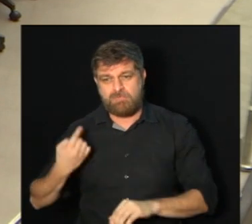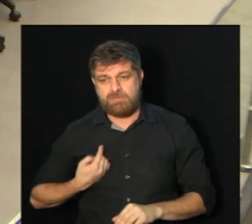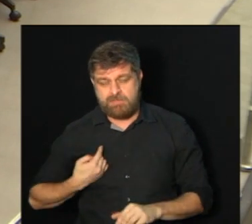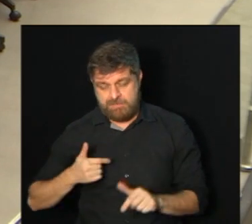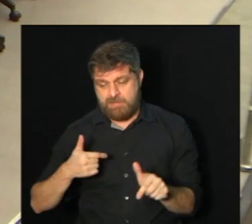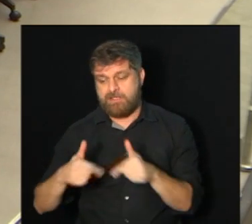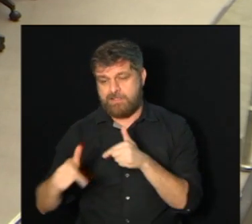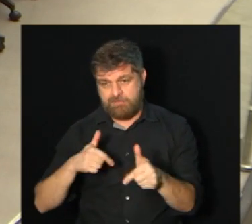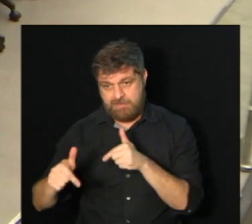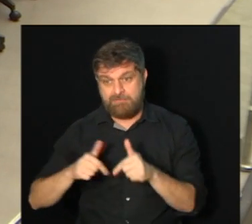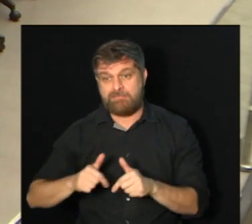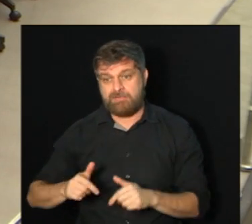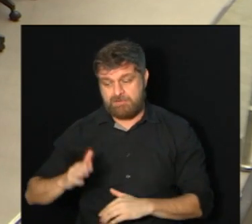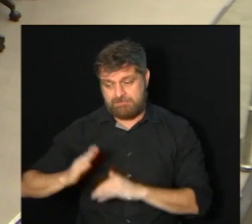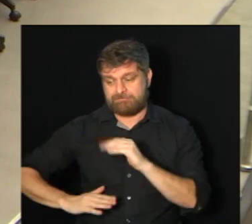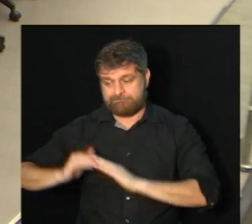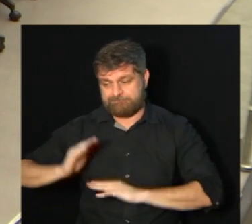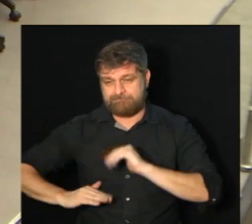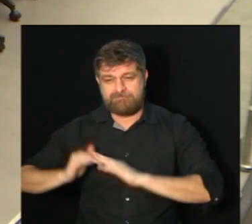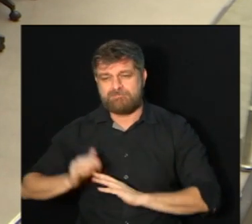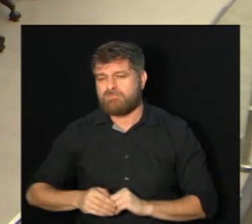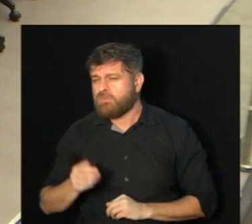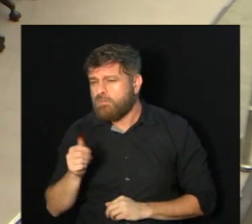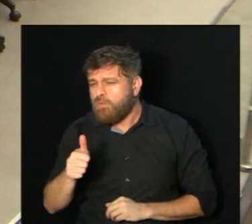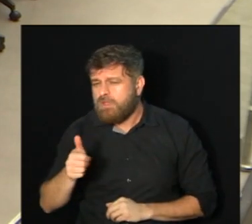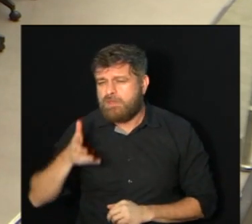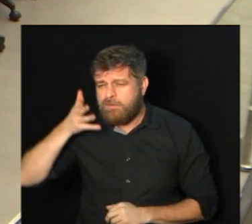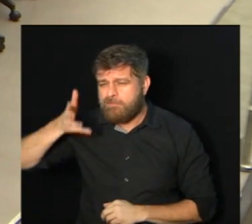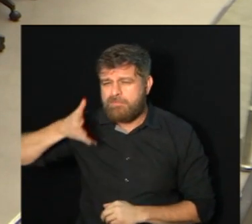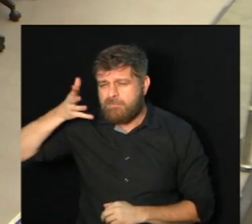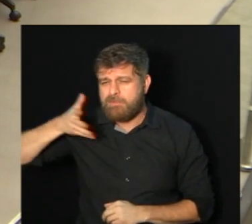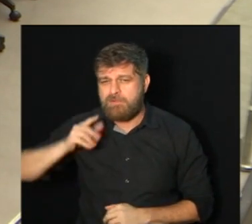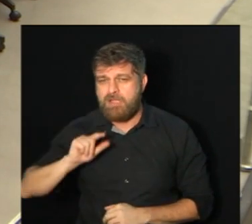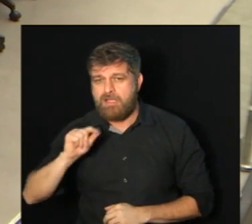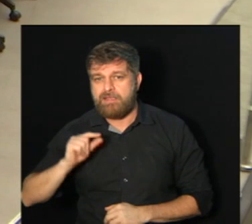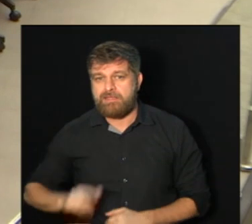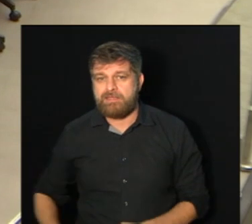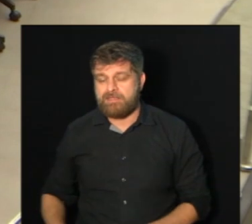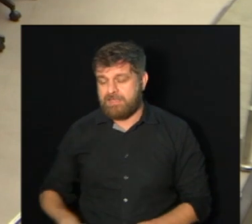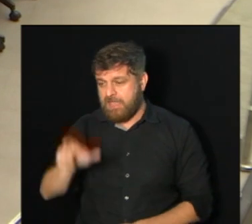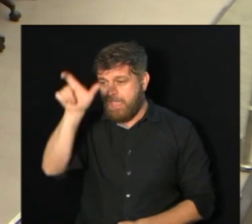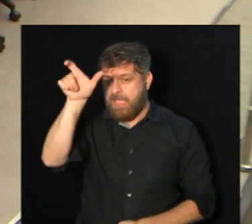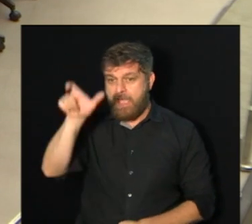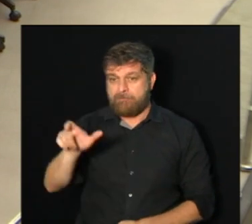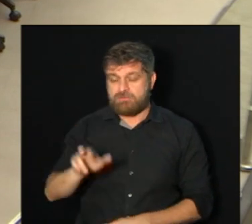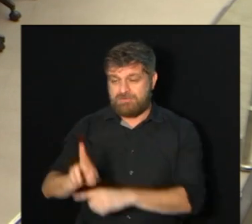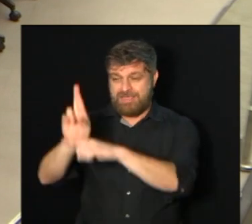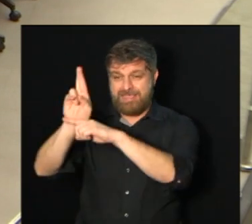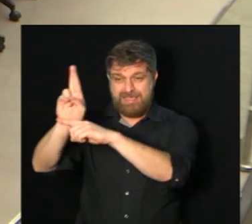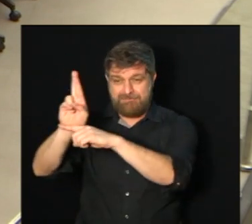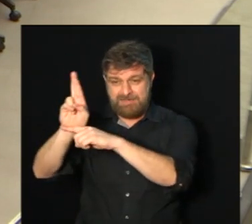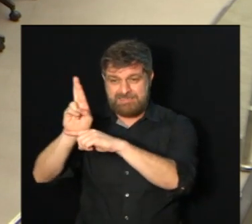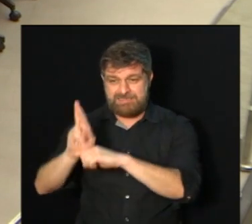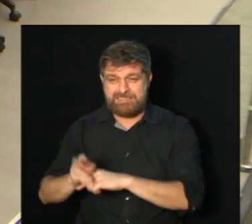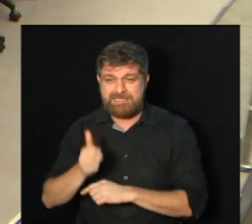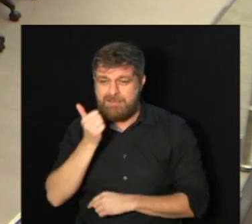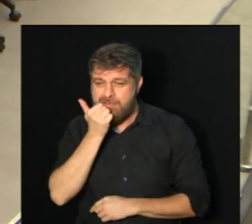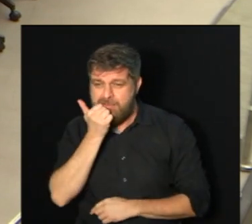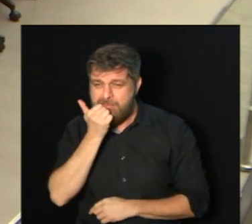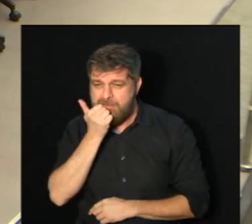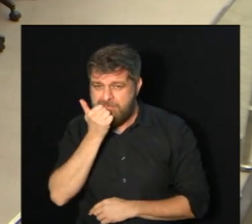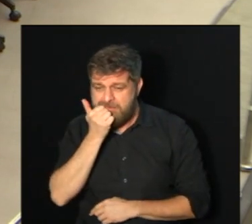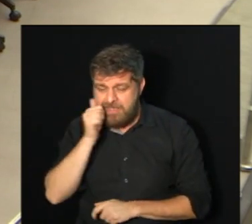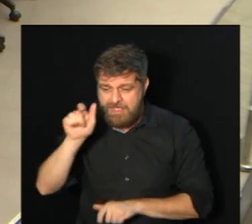envolvido praticam. Eu queria falar um pouquinho sobre o patrono dos radioamadores brasileiros. Os